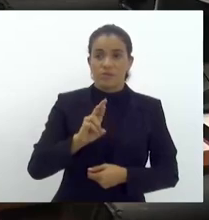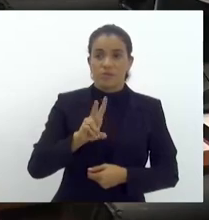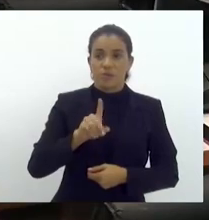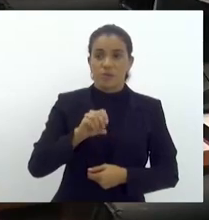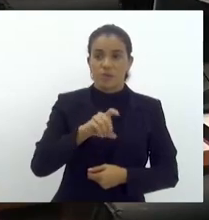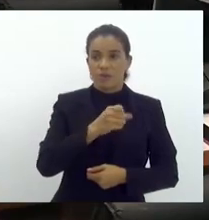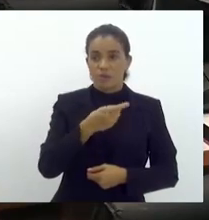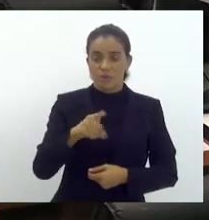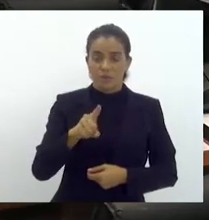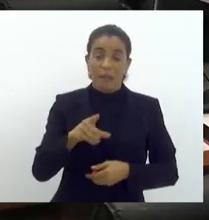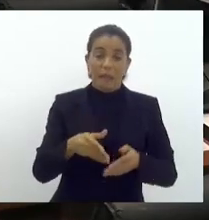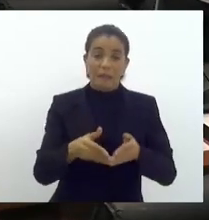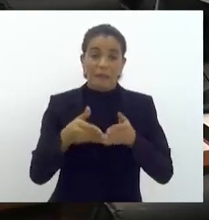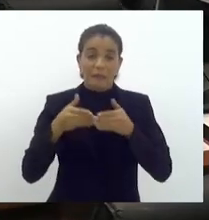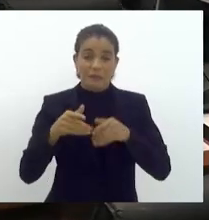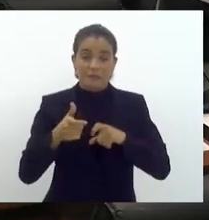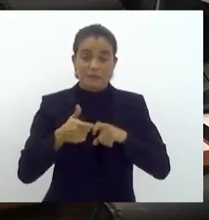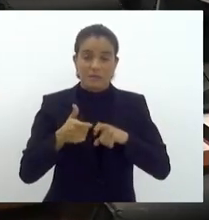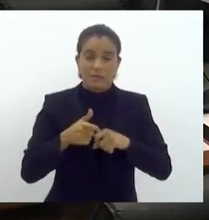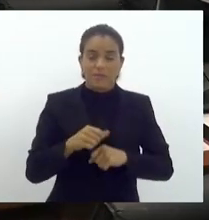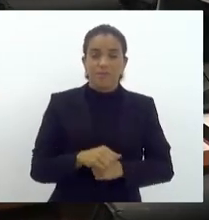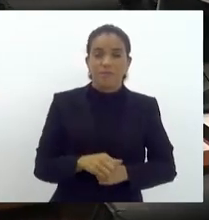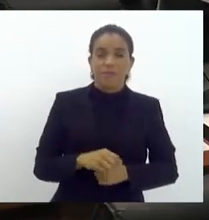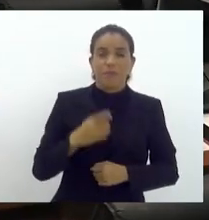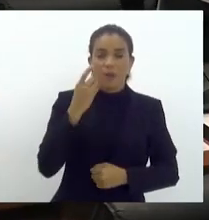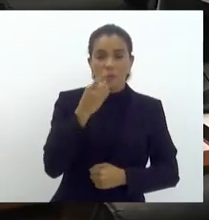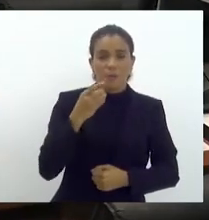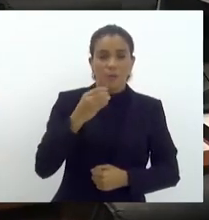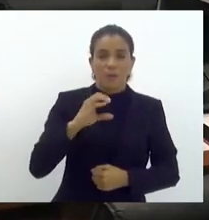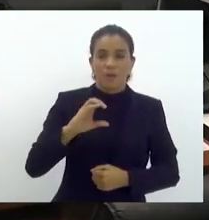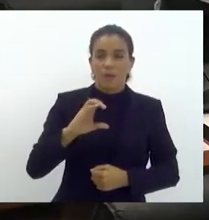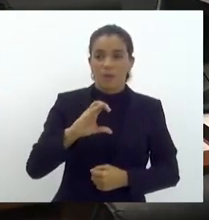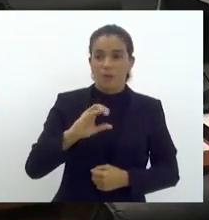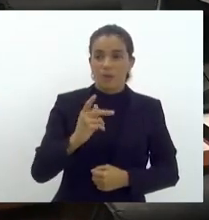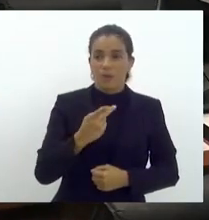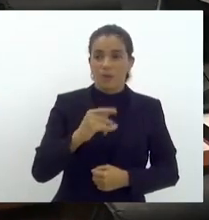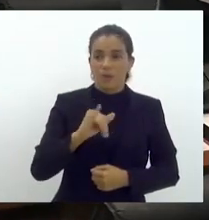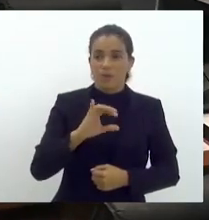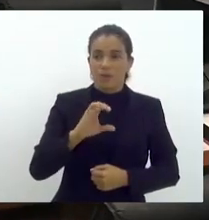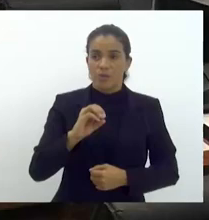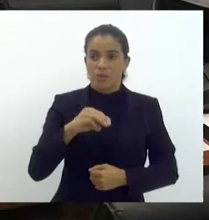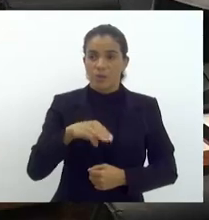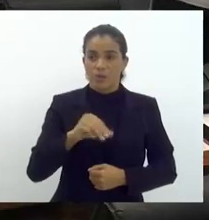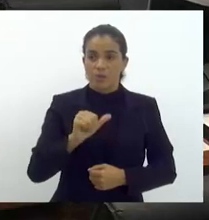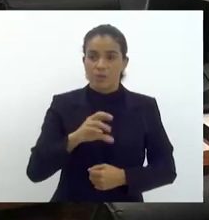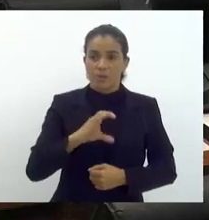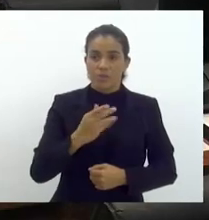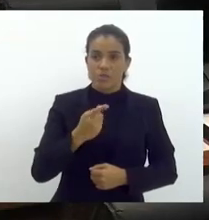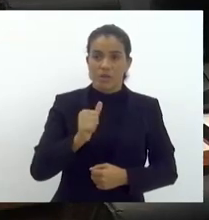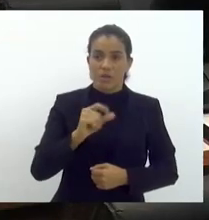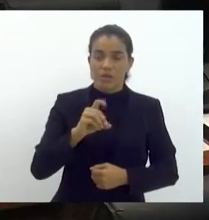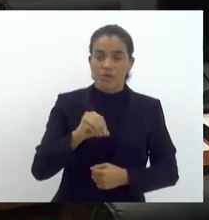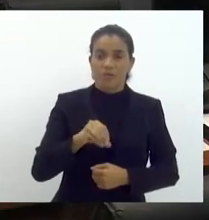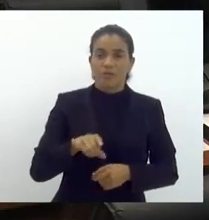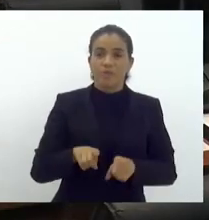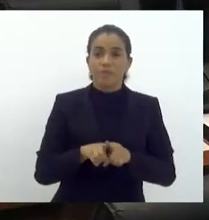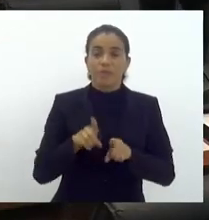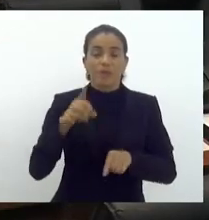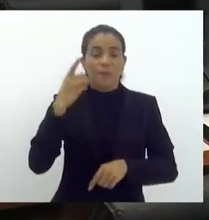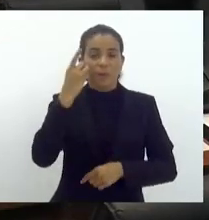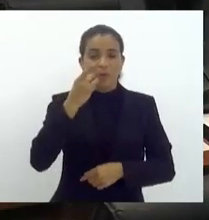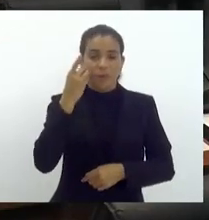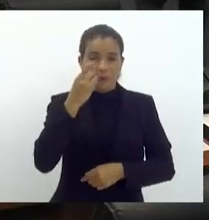a licenciada Deputado Chico Machado Deputado Cláudio Caiado